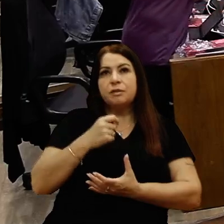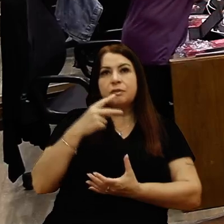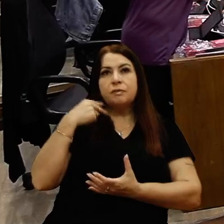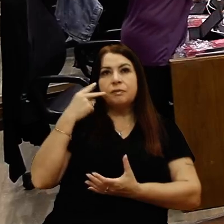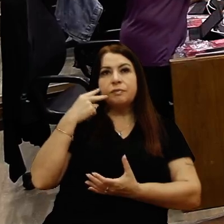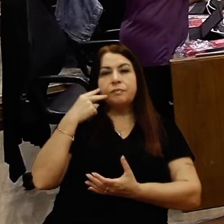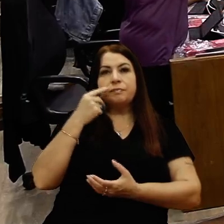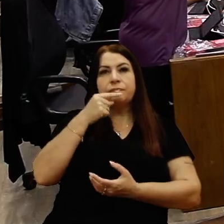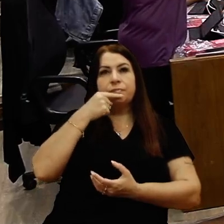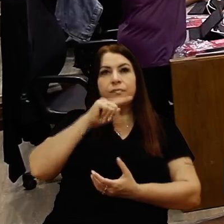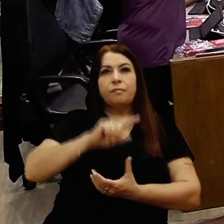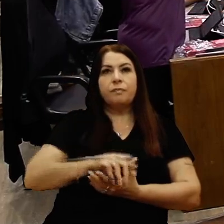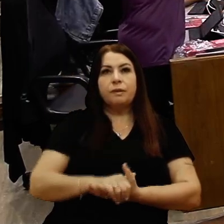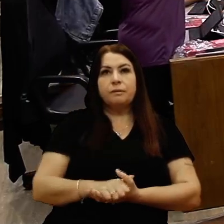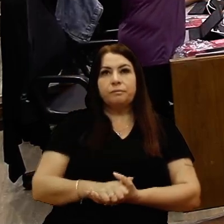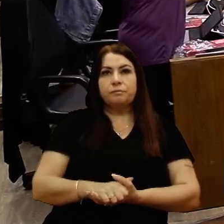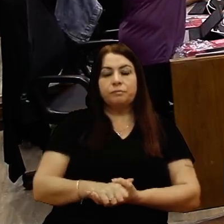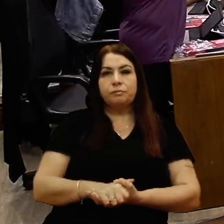vereador Caleb Garbim.